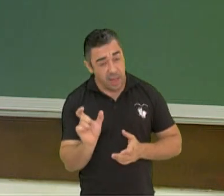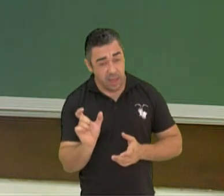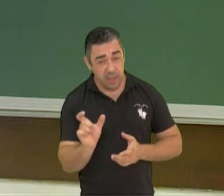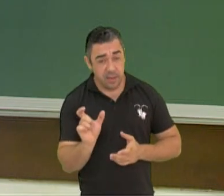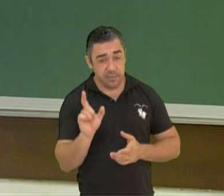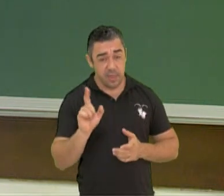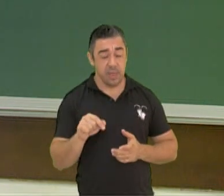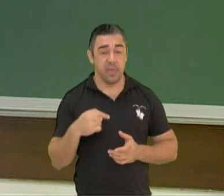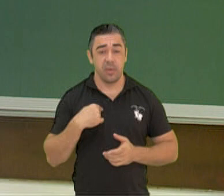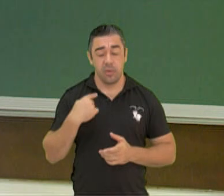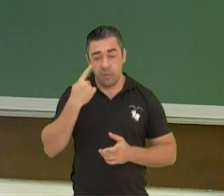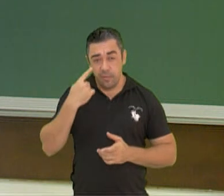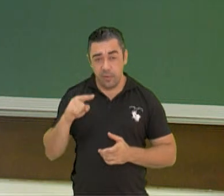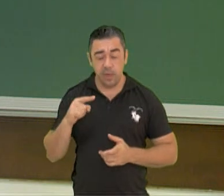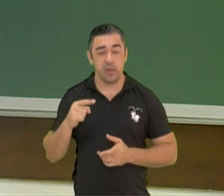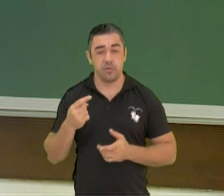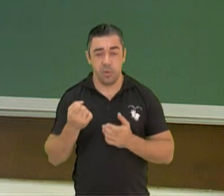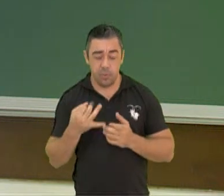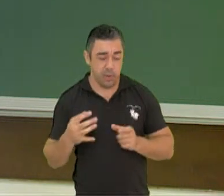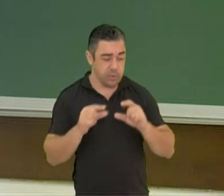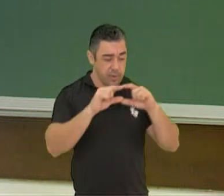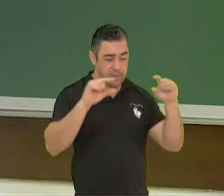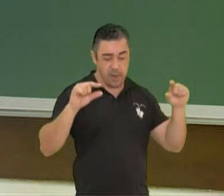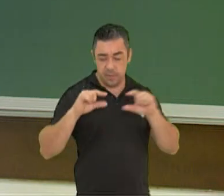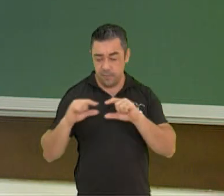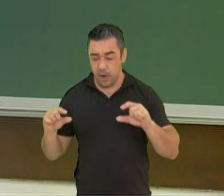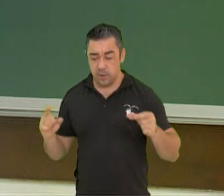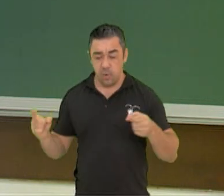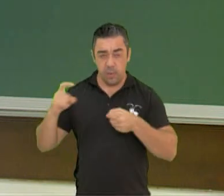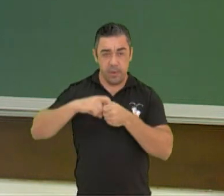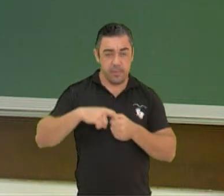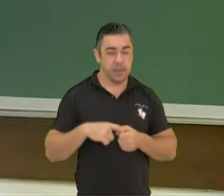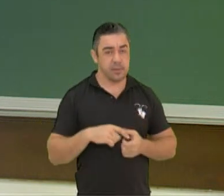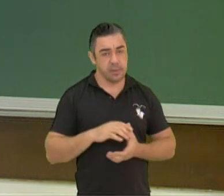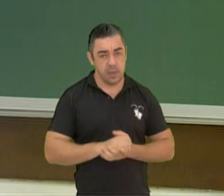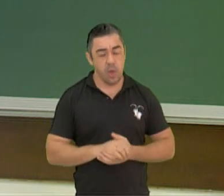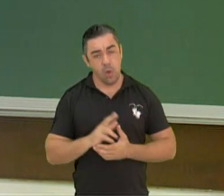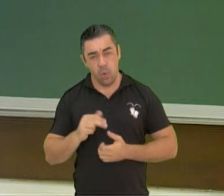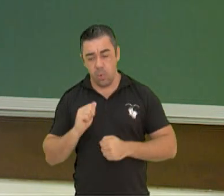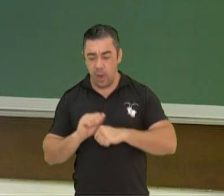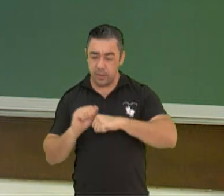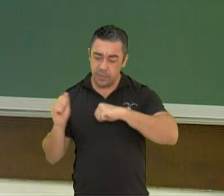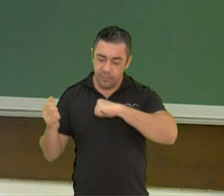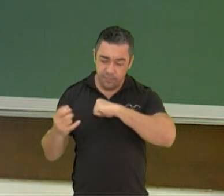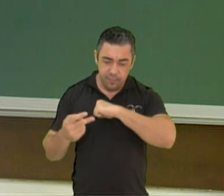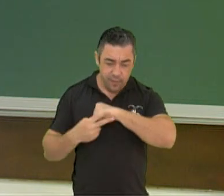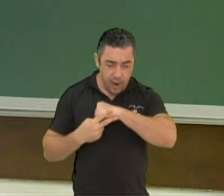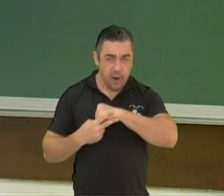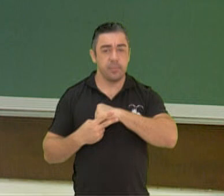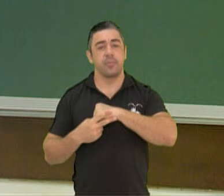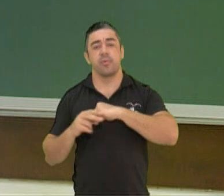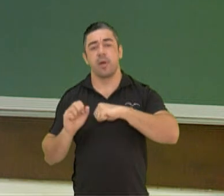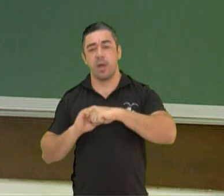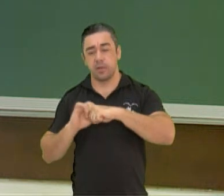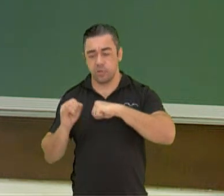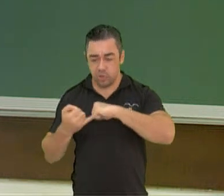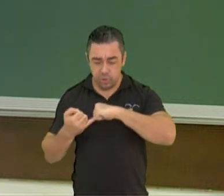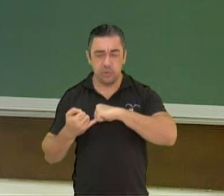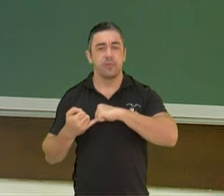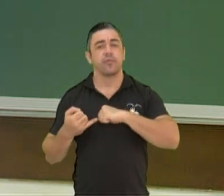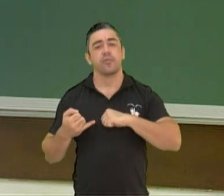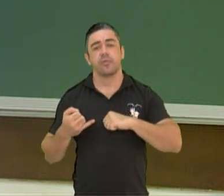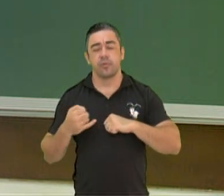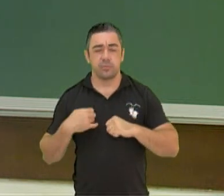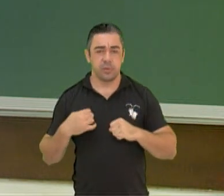remetem a alguma coisa, ou seja, o adverbial ali. Perfeito?